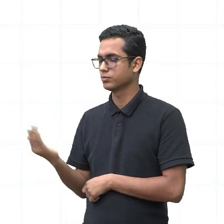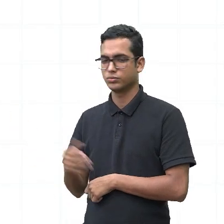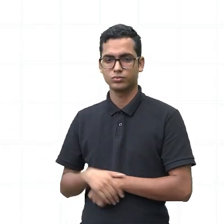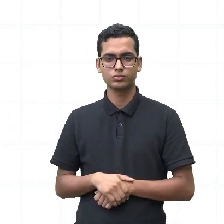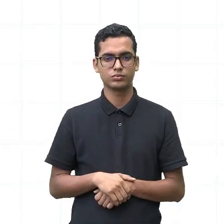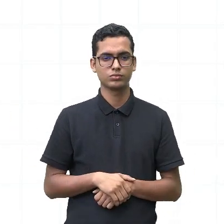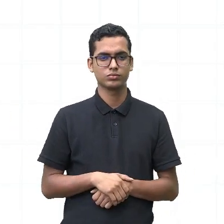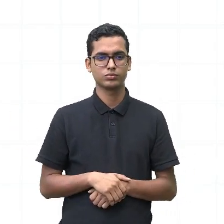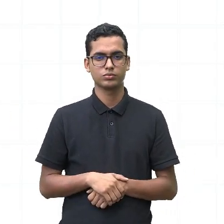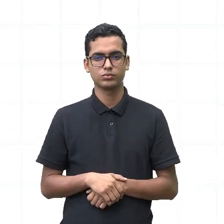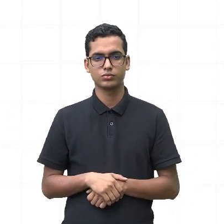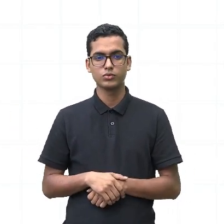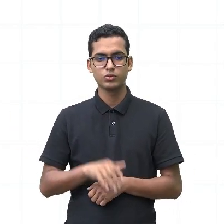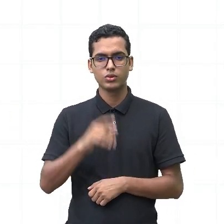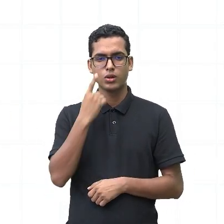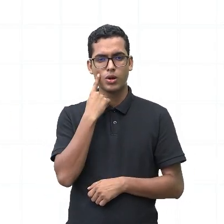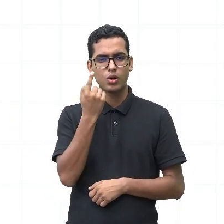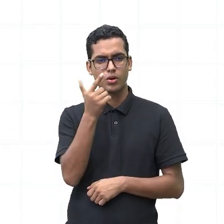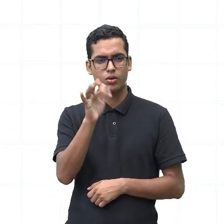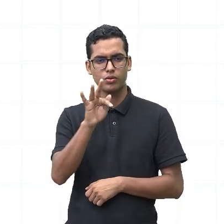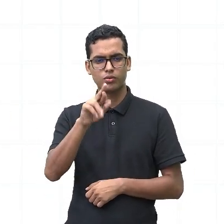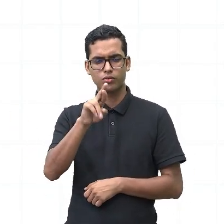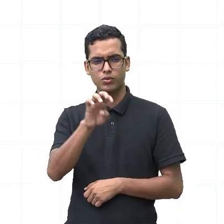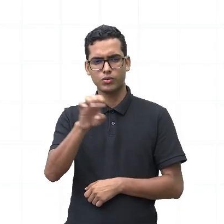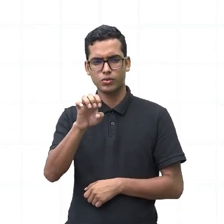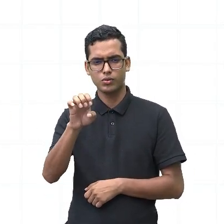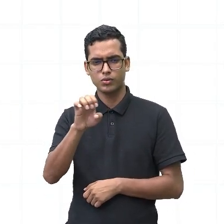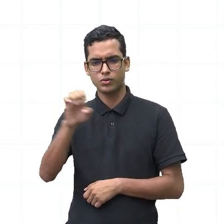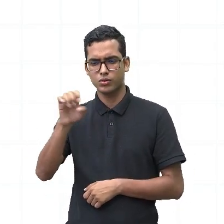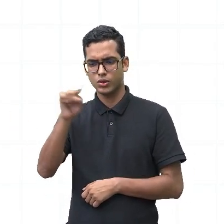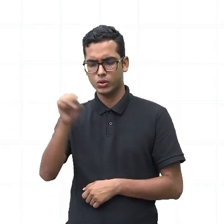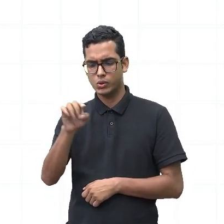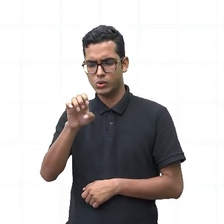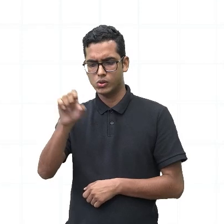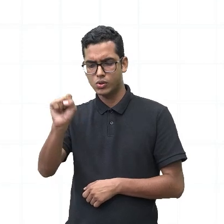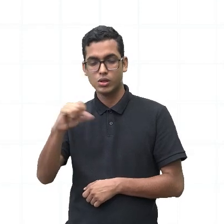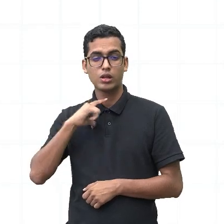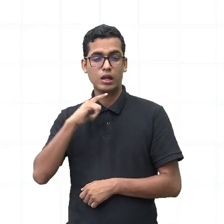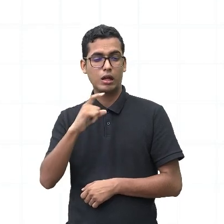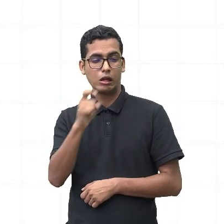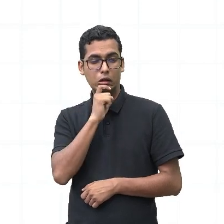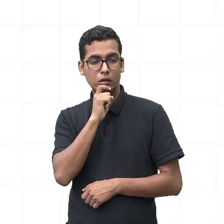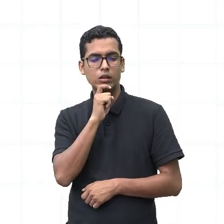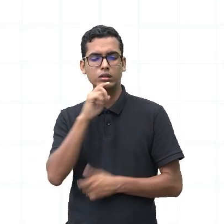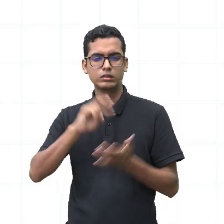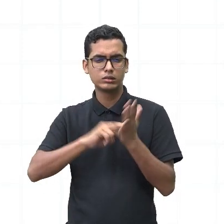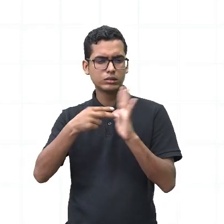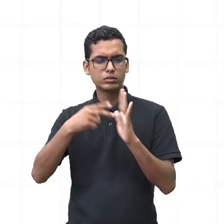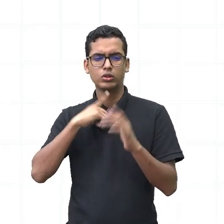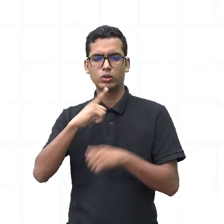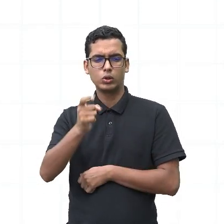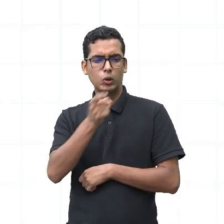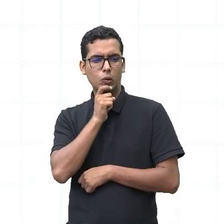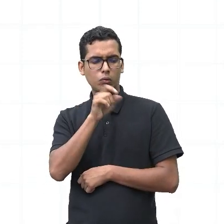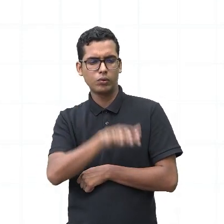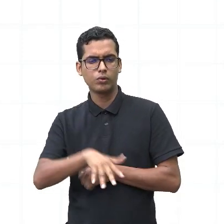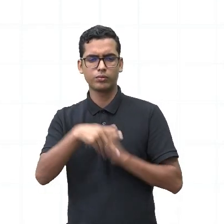ao frio, overnight, uma palavra que tem se popularizado, né? Overnight, as pessoas já usam bastante